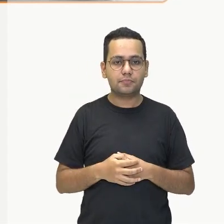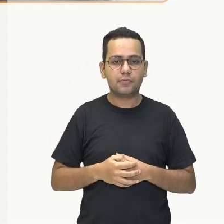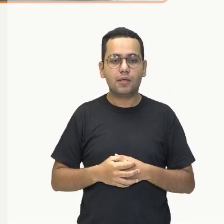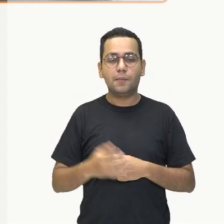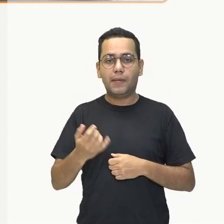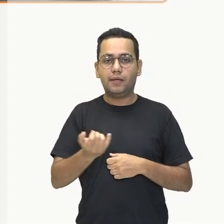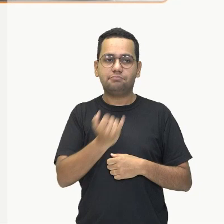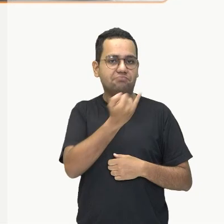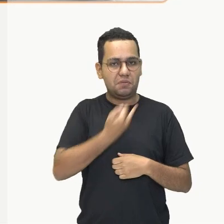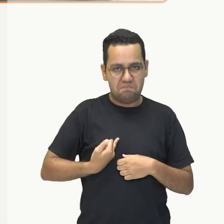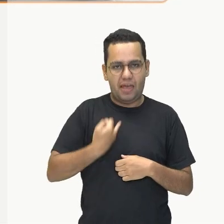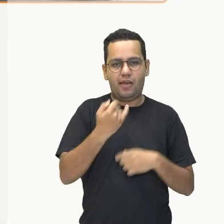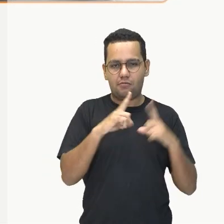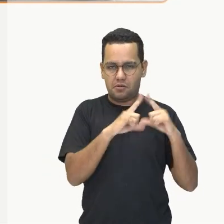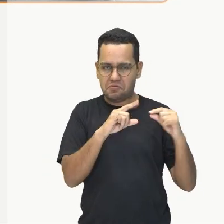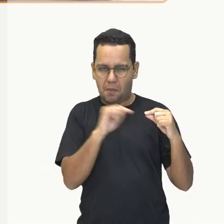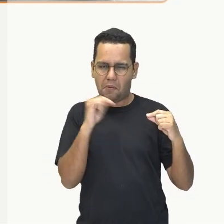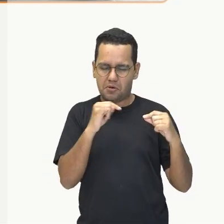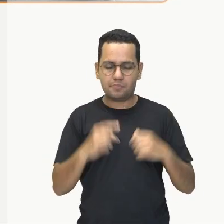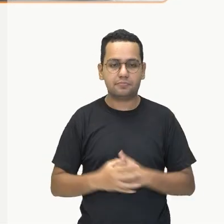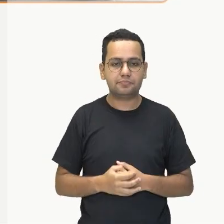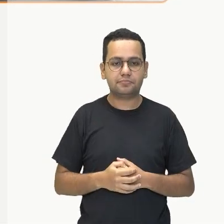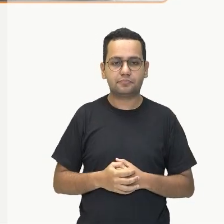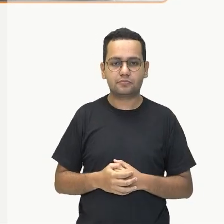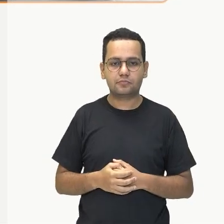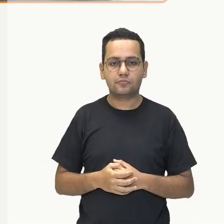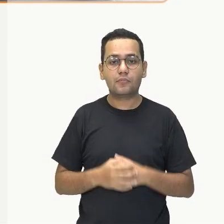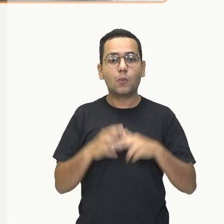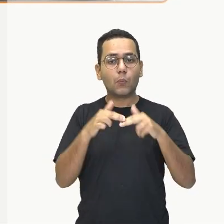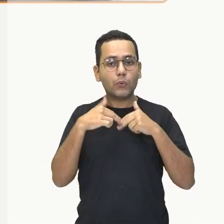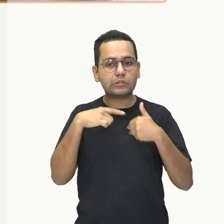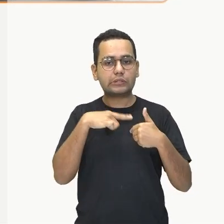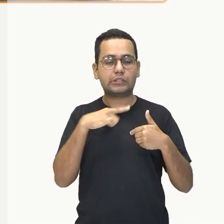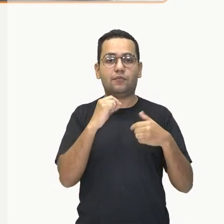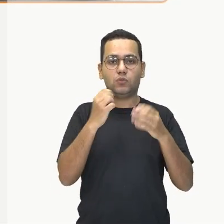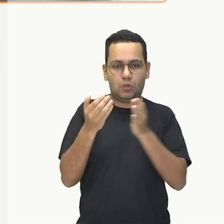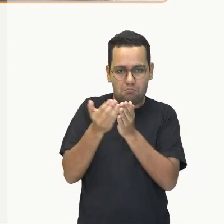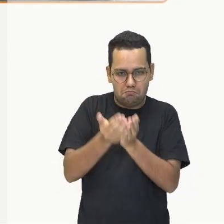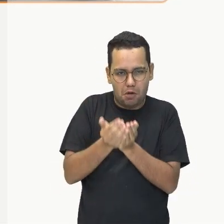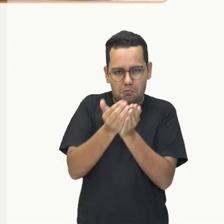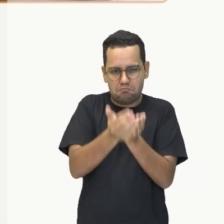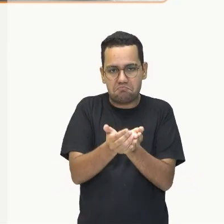Japonês. A Batalha de Midway foi uma batalha naval travada em junho de